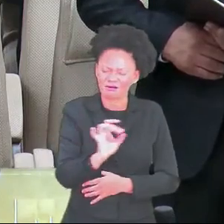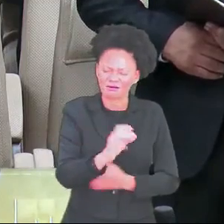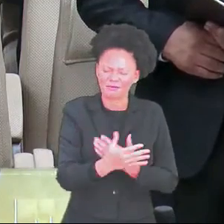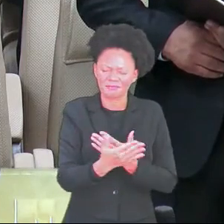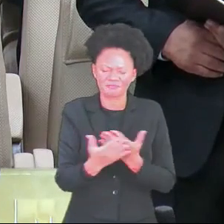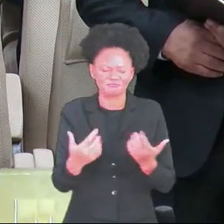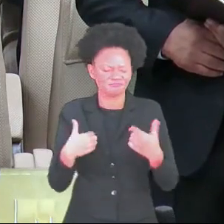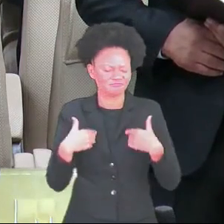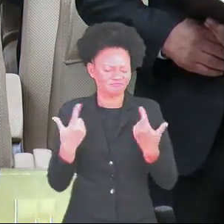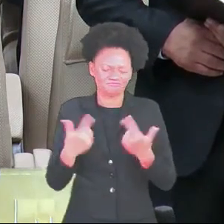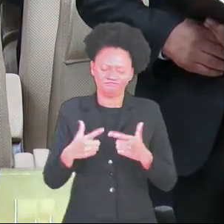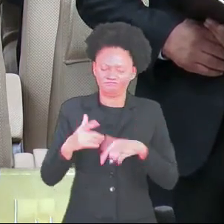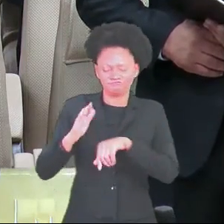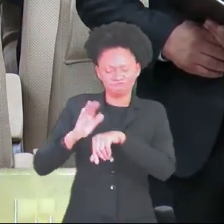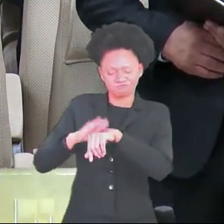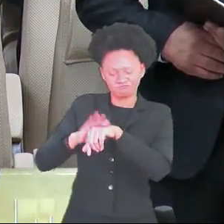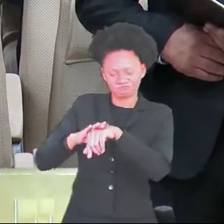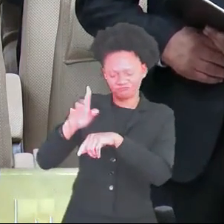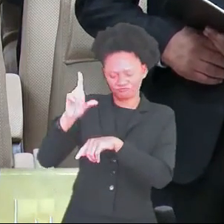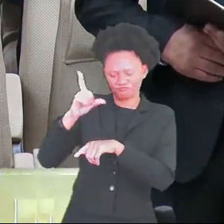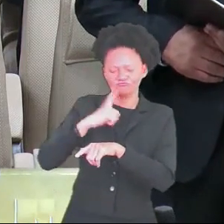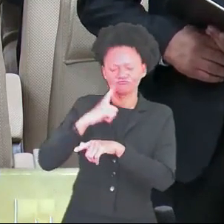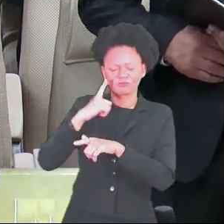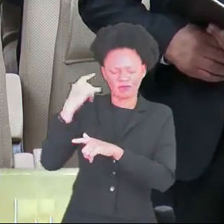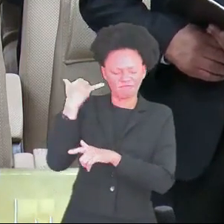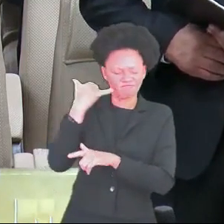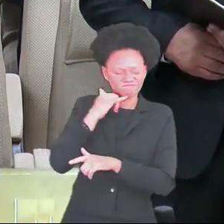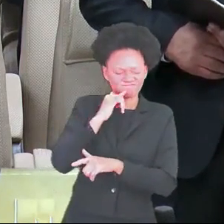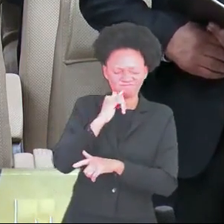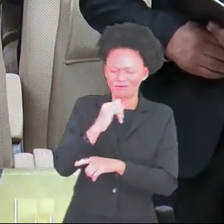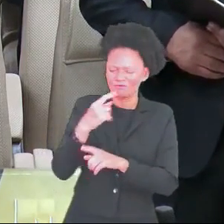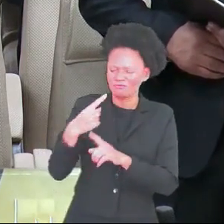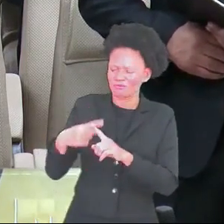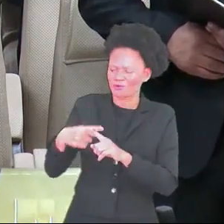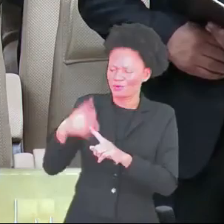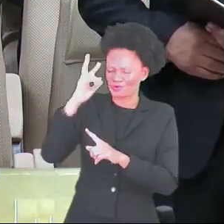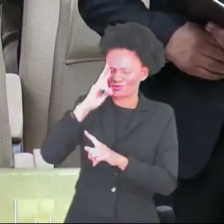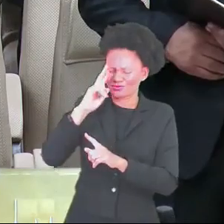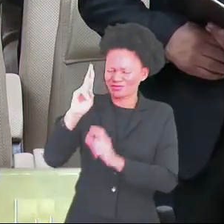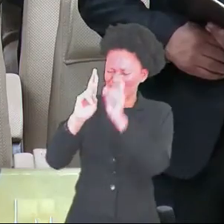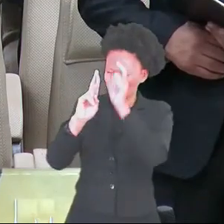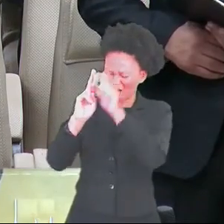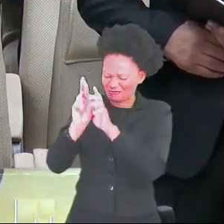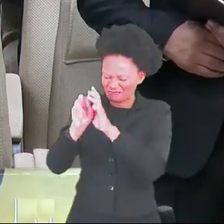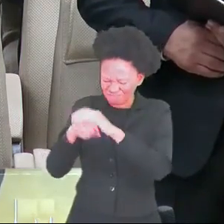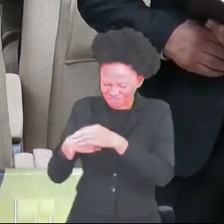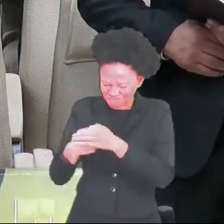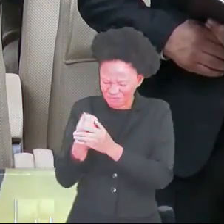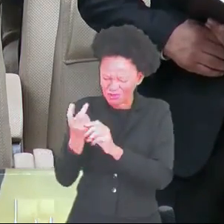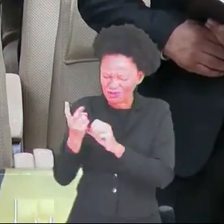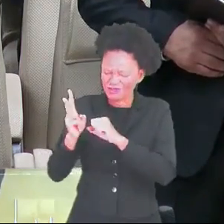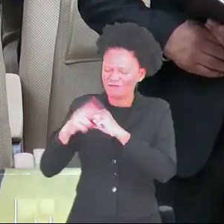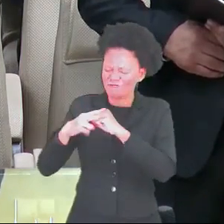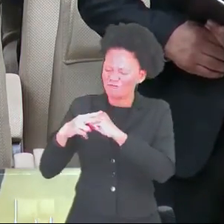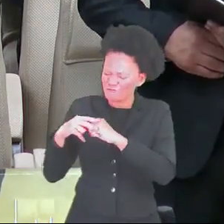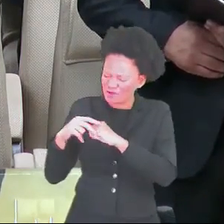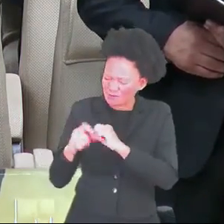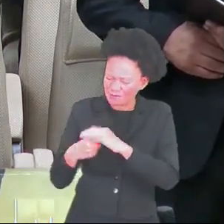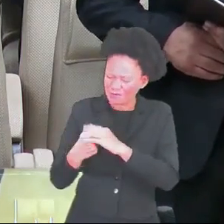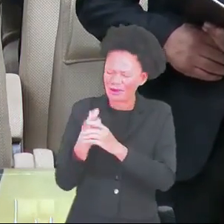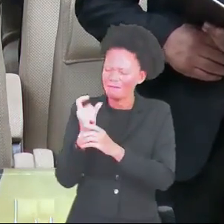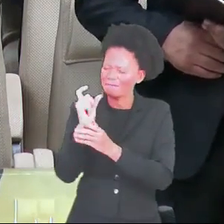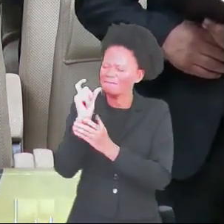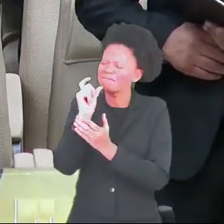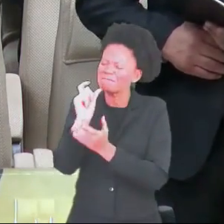nós não temos, mas o Senhor tem. Porque o Senhor é aquele que é a palavra, é o verbo vivo, que edifica,